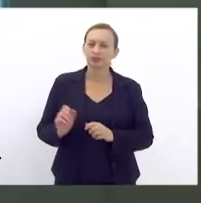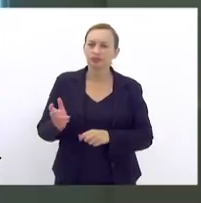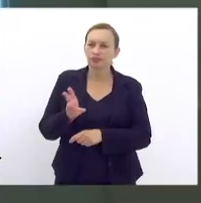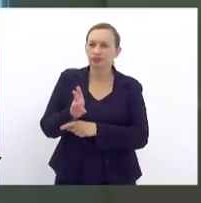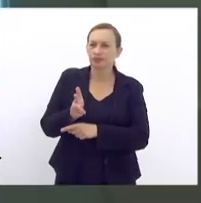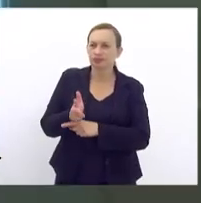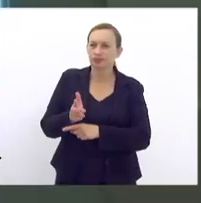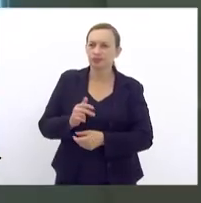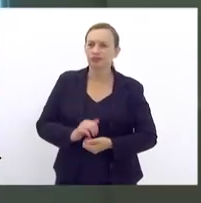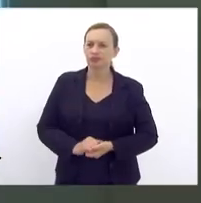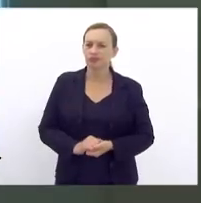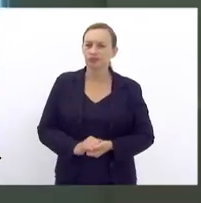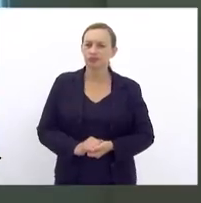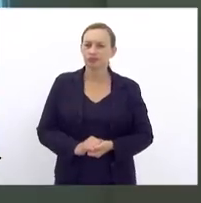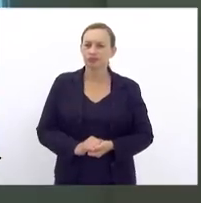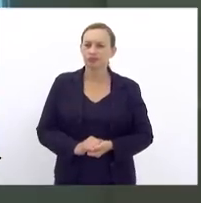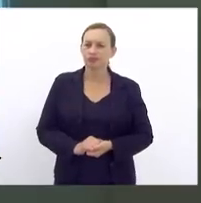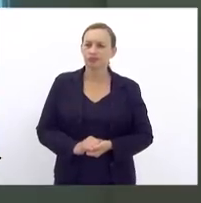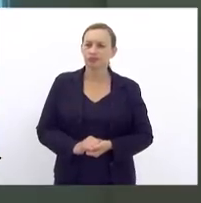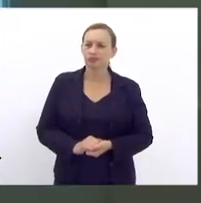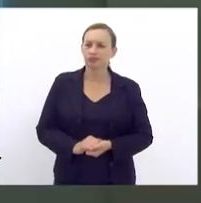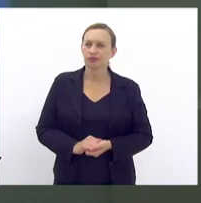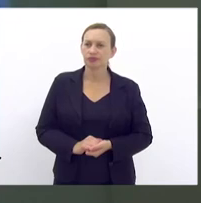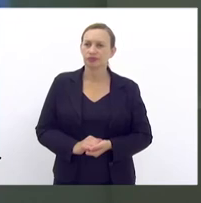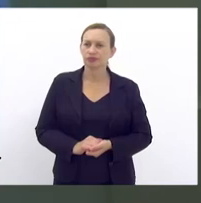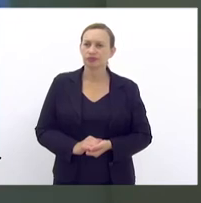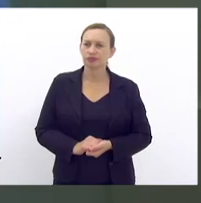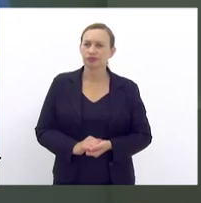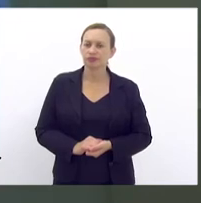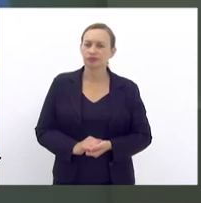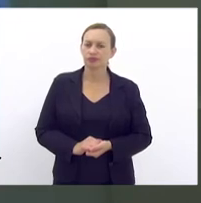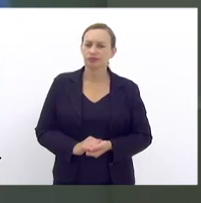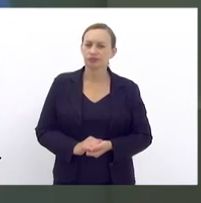favor para vocês verem como é que funciona